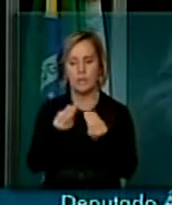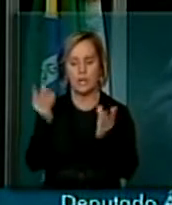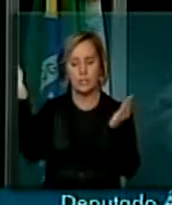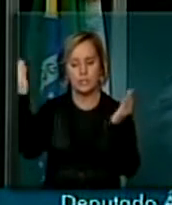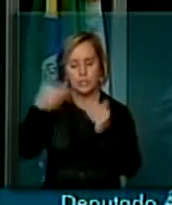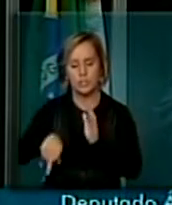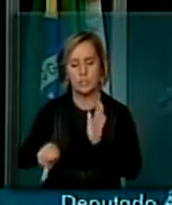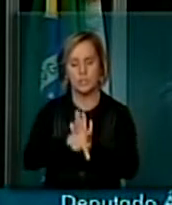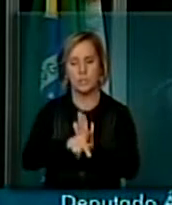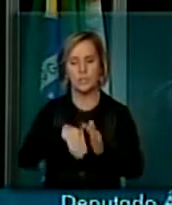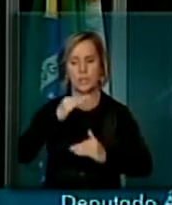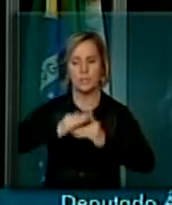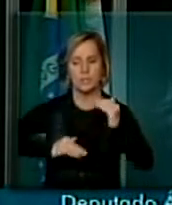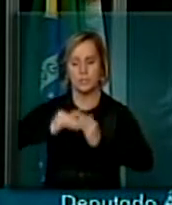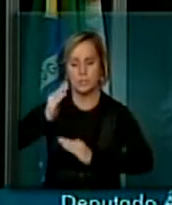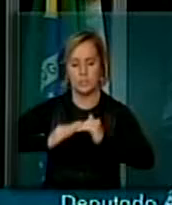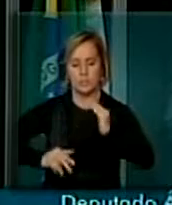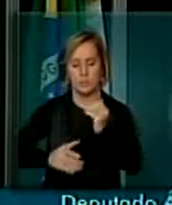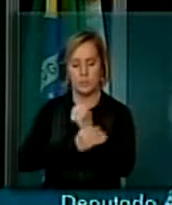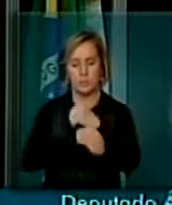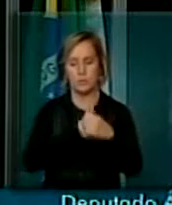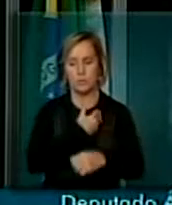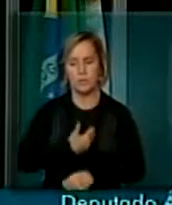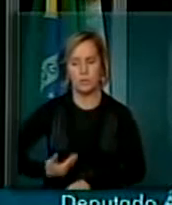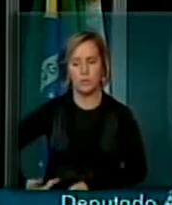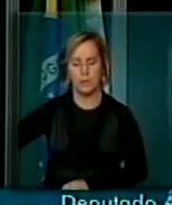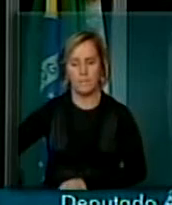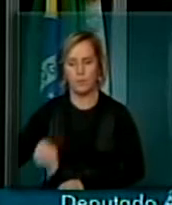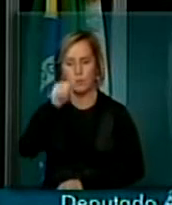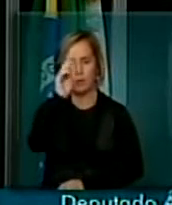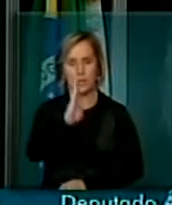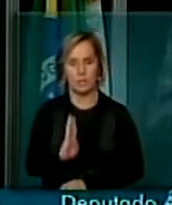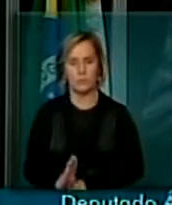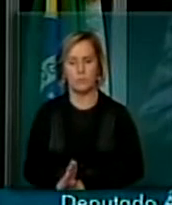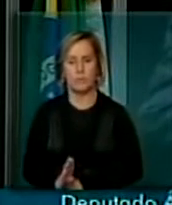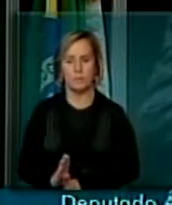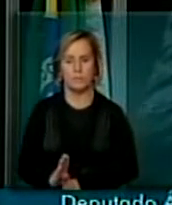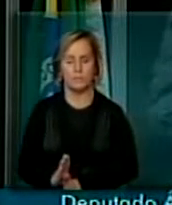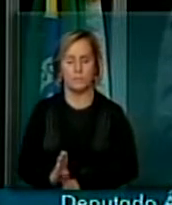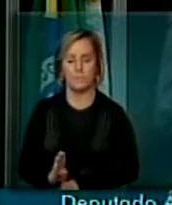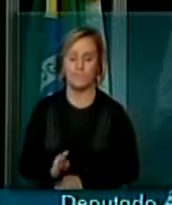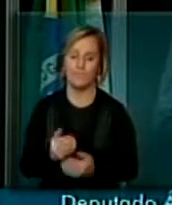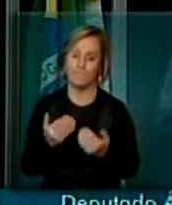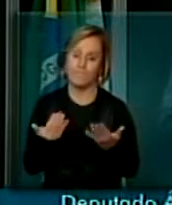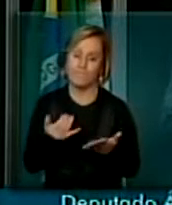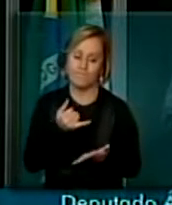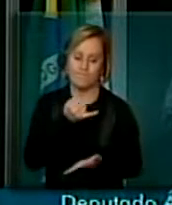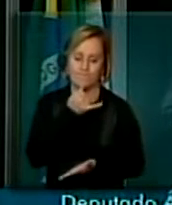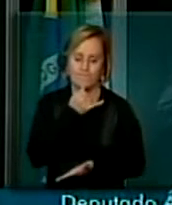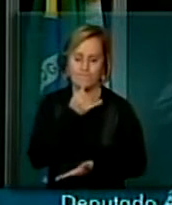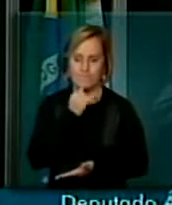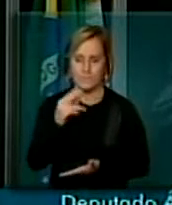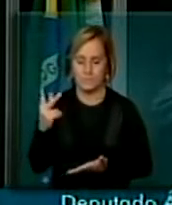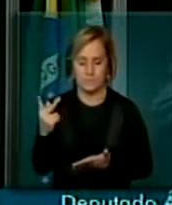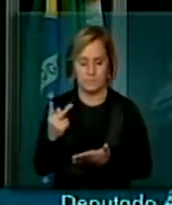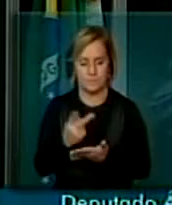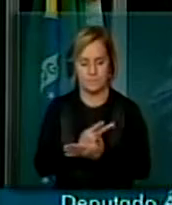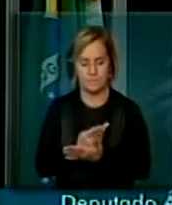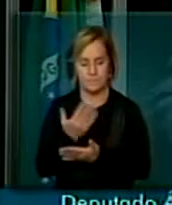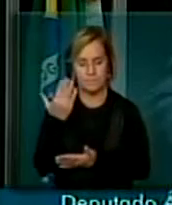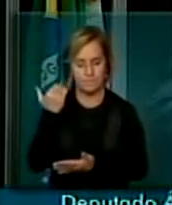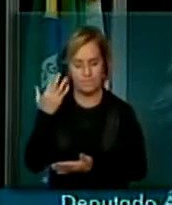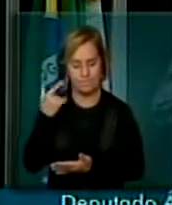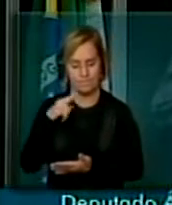para os policiais militares, bombeiros militares e a Polícia Civil. Lamentavelmente, senhor presidente, mesmo a despeito de